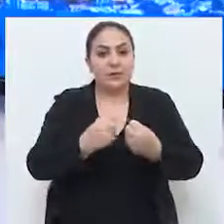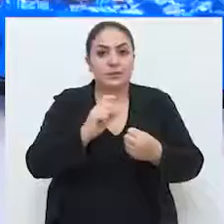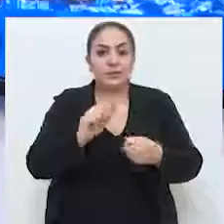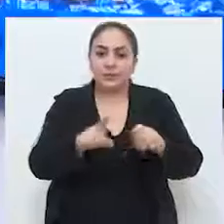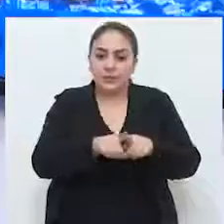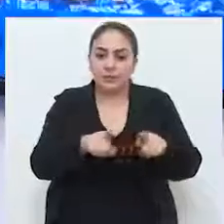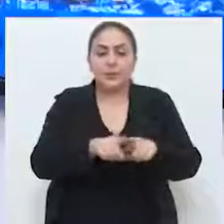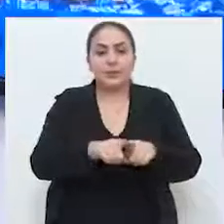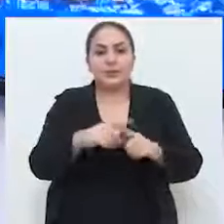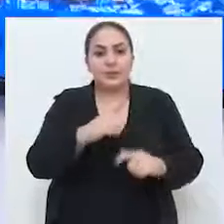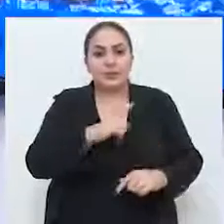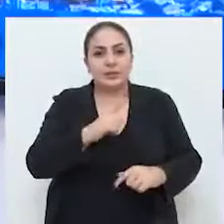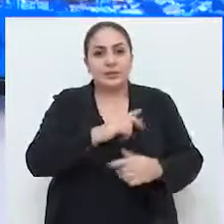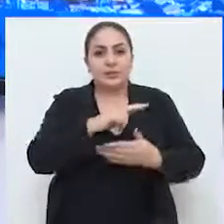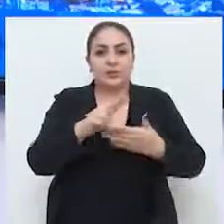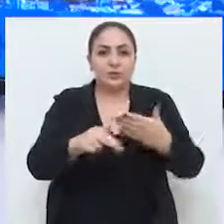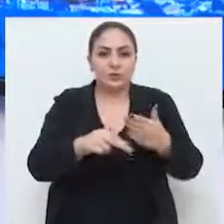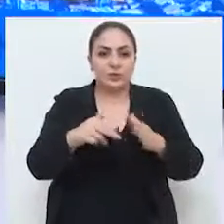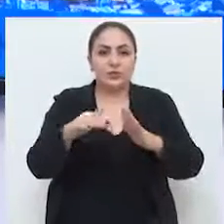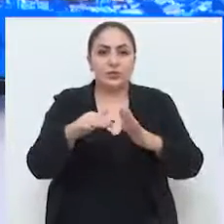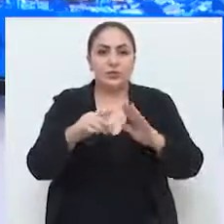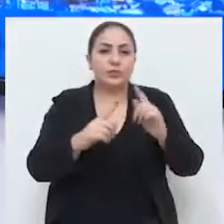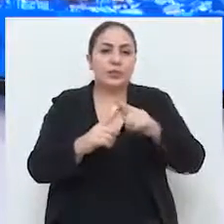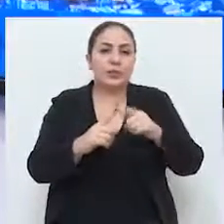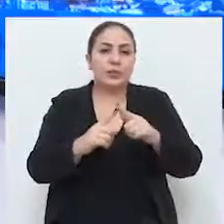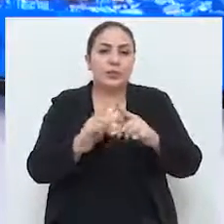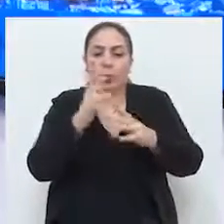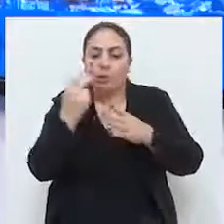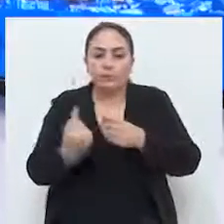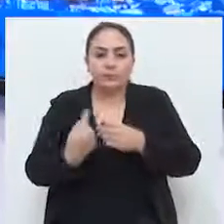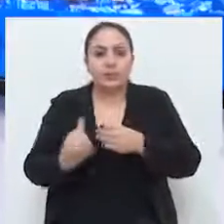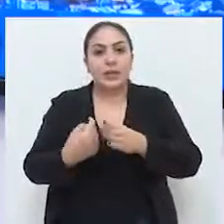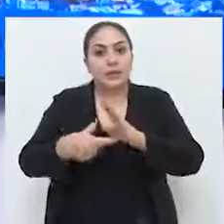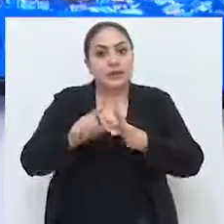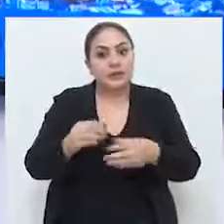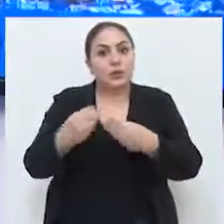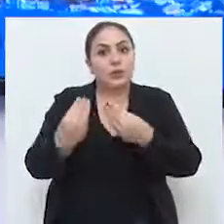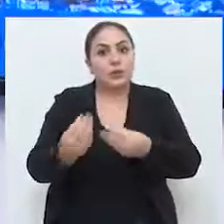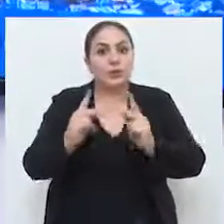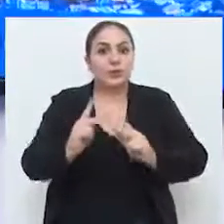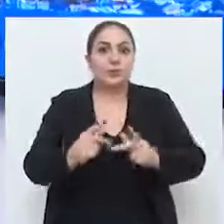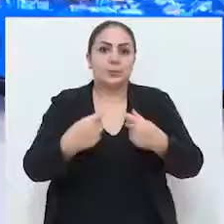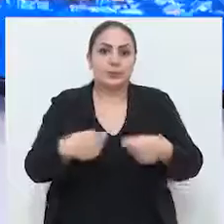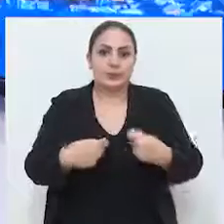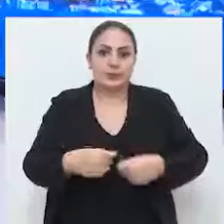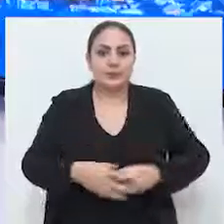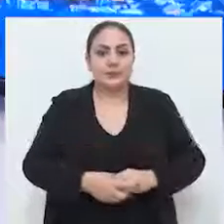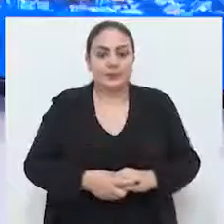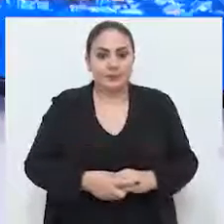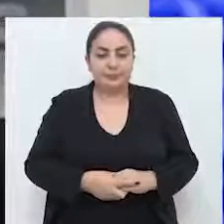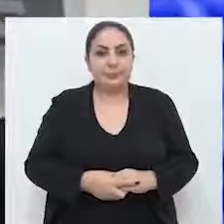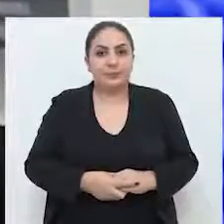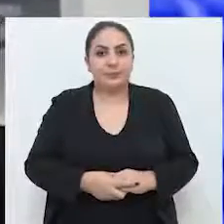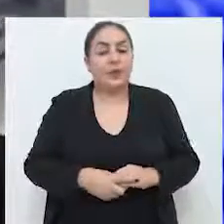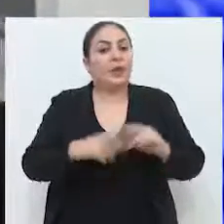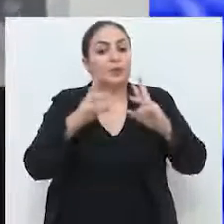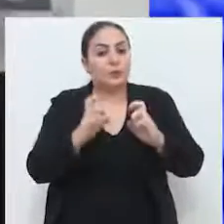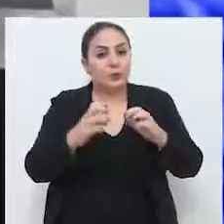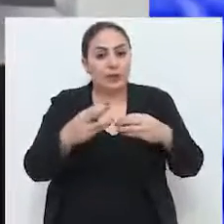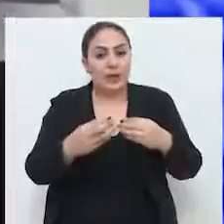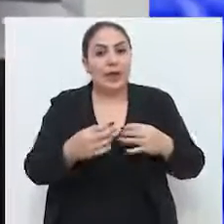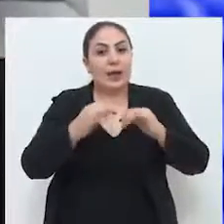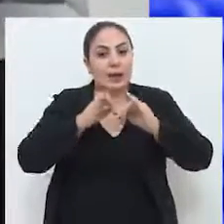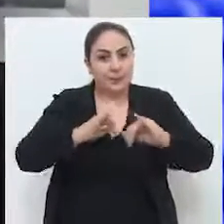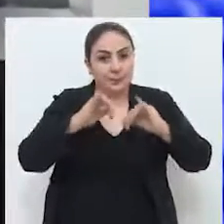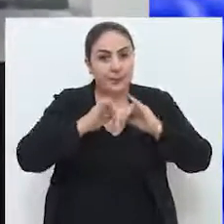reforça que elas também passarão por uma espécie de quarentena antes de serem doadas a quem precisa. Sobre a campanha